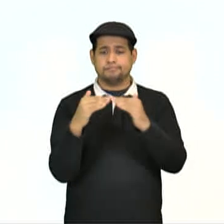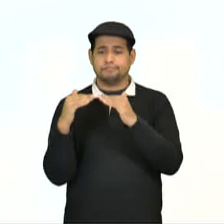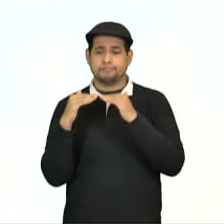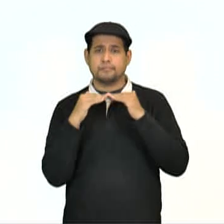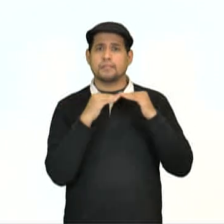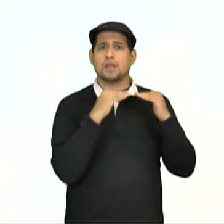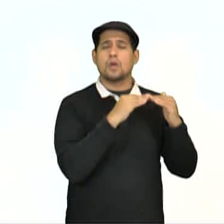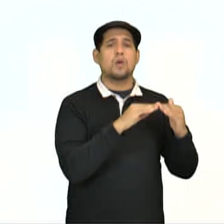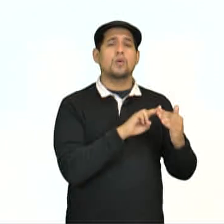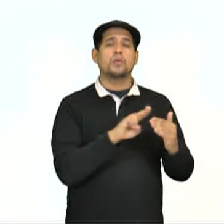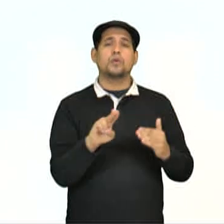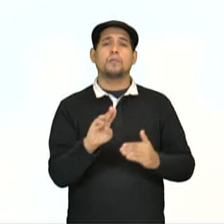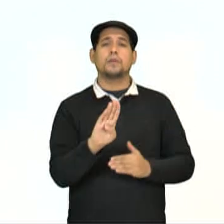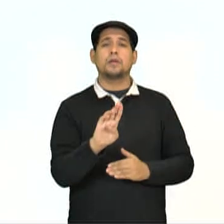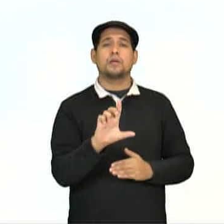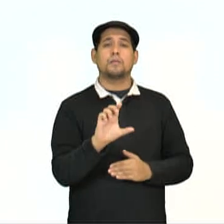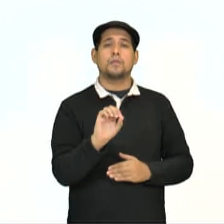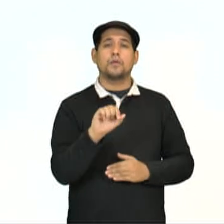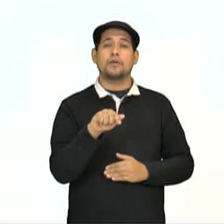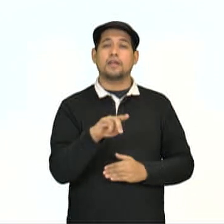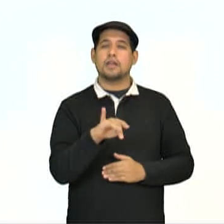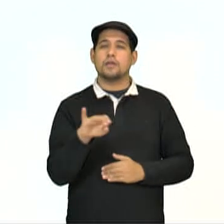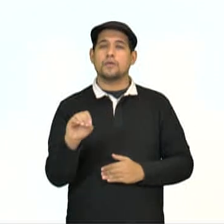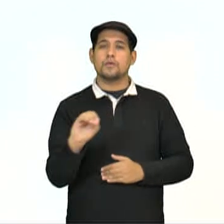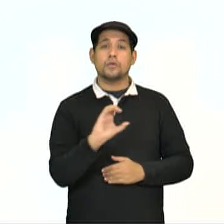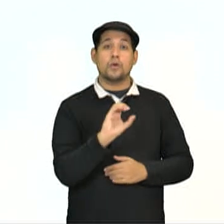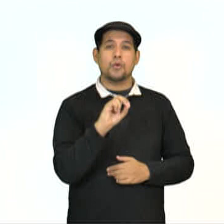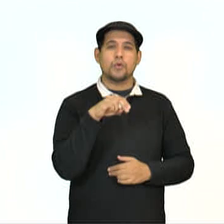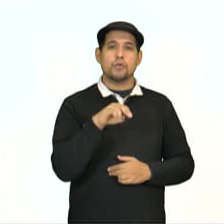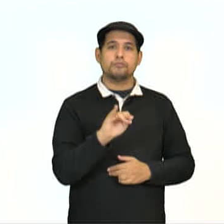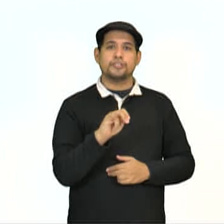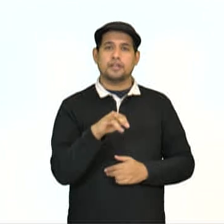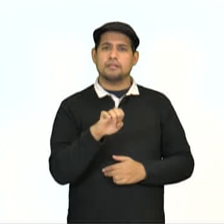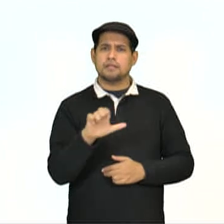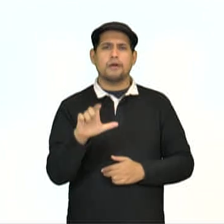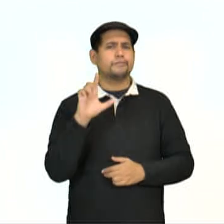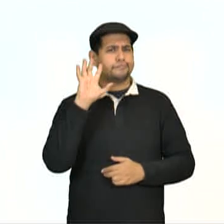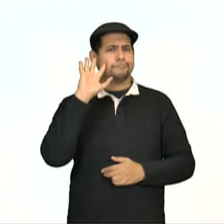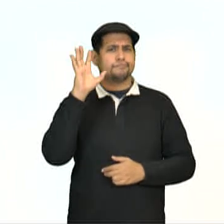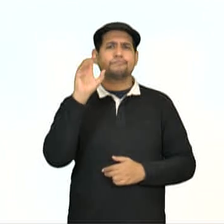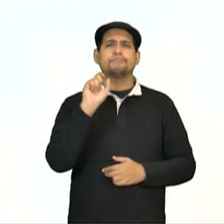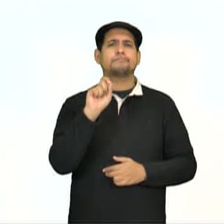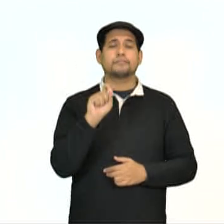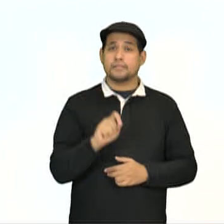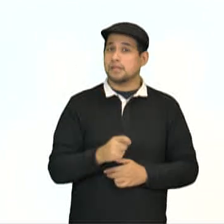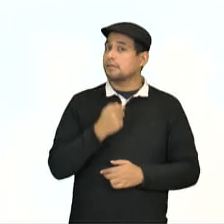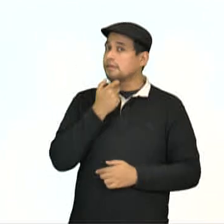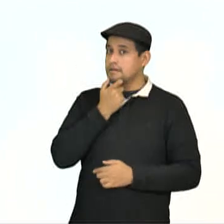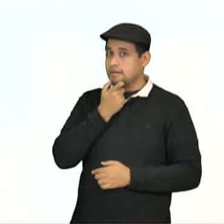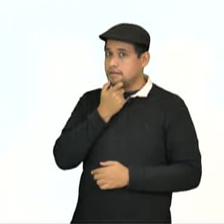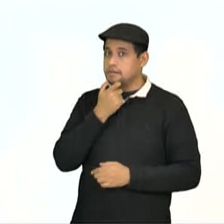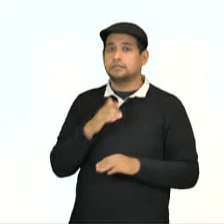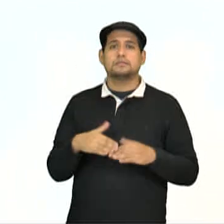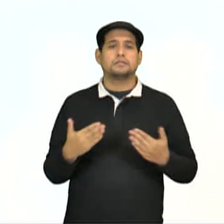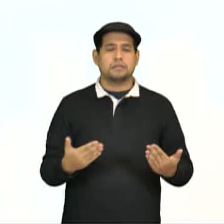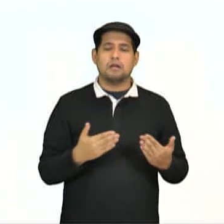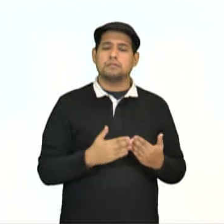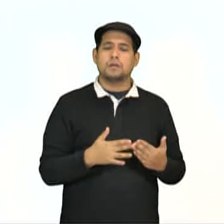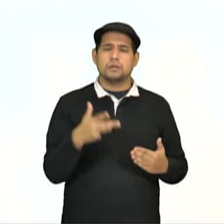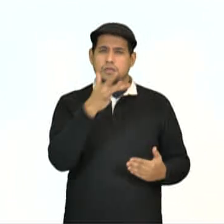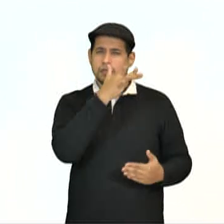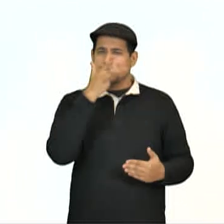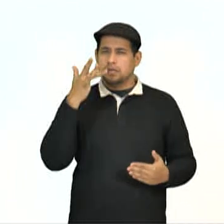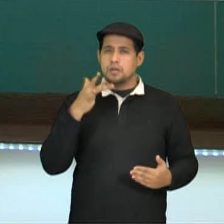chamado bloqueio continental que havia ocorrido com a Inglaterra. Então, os portugueses, né,